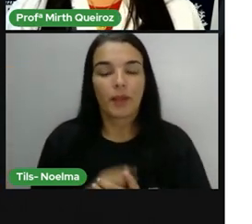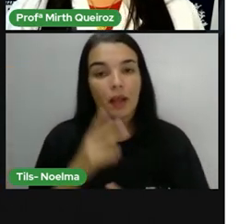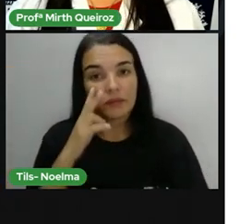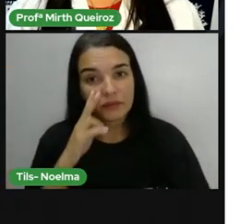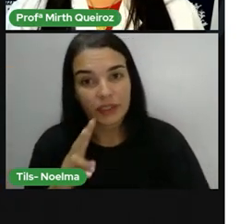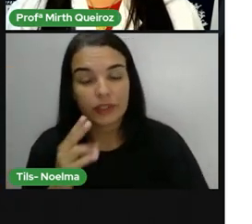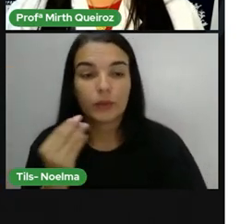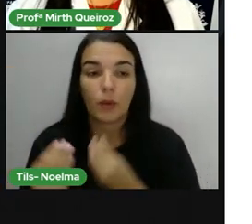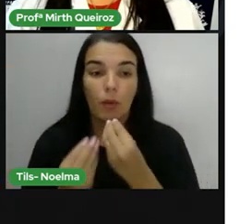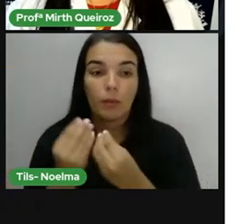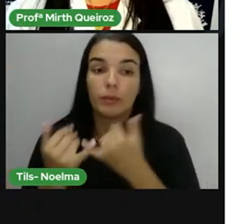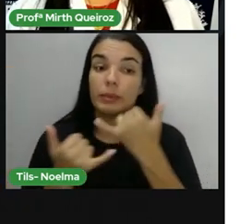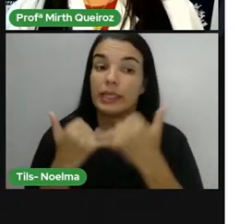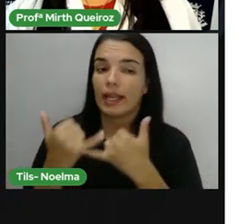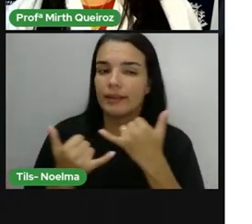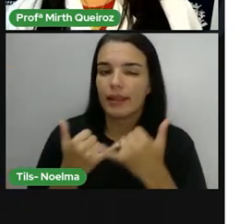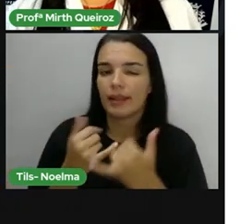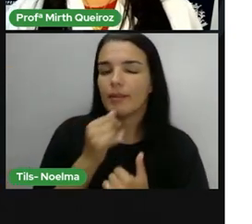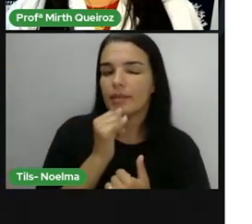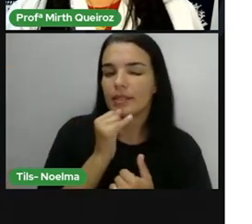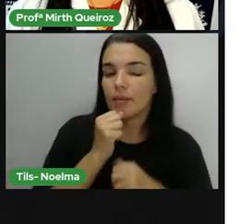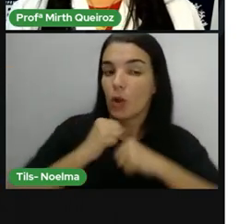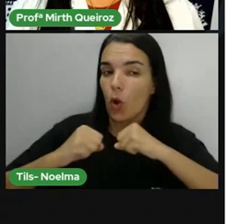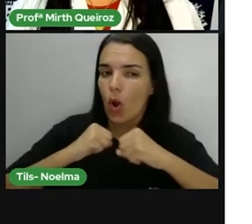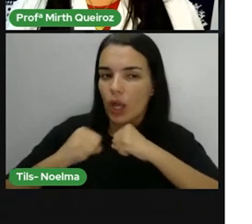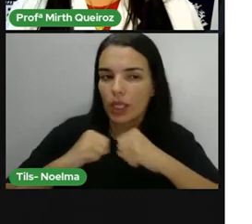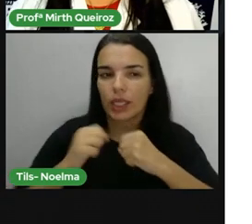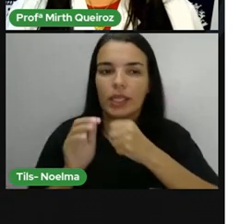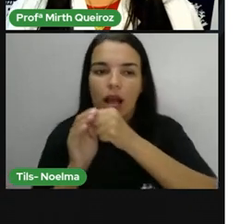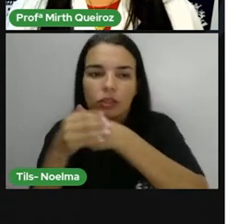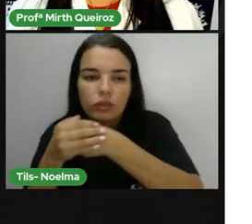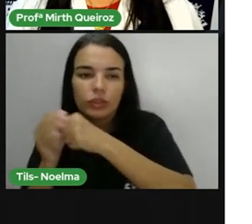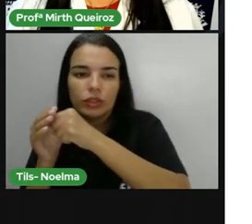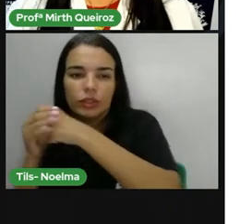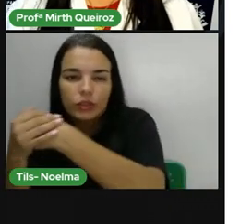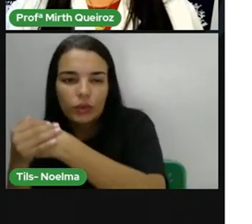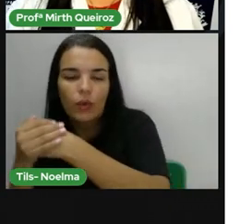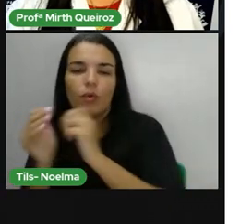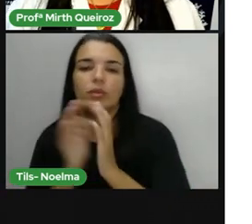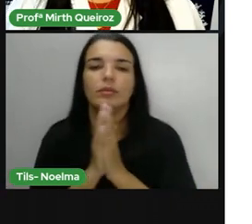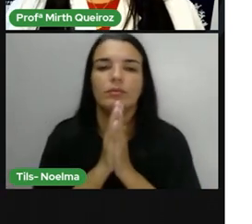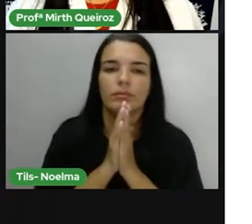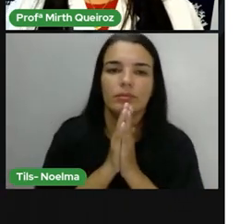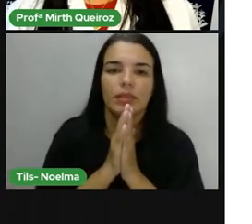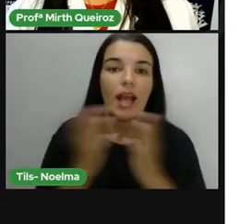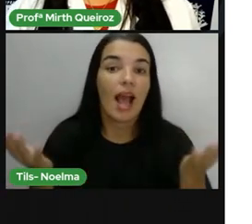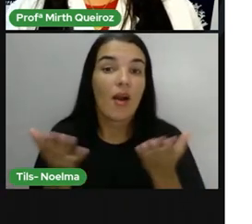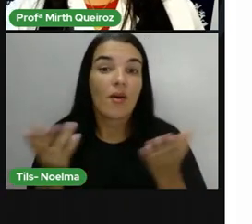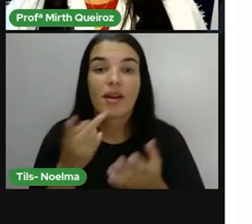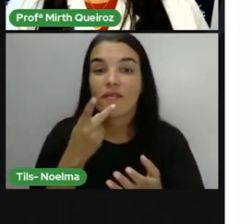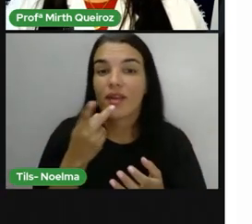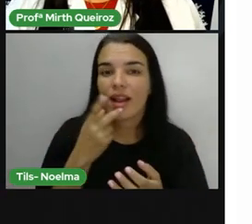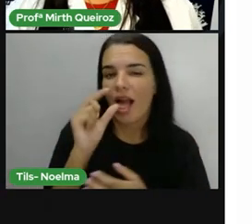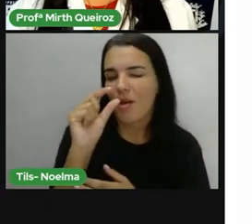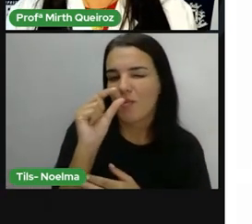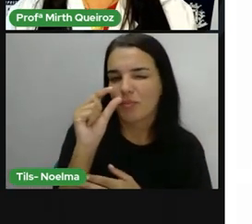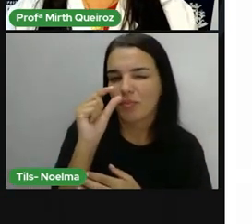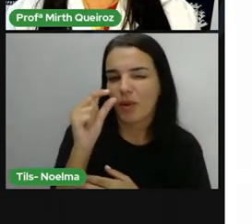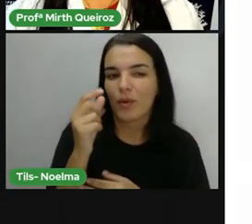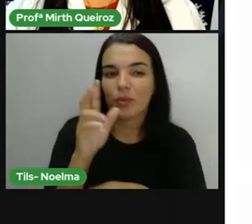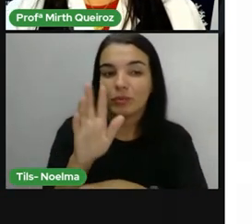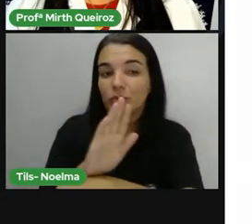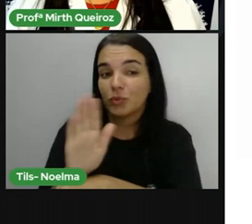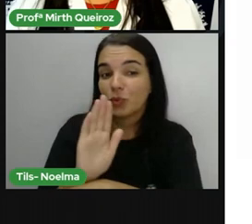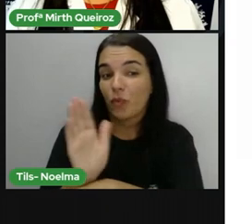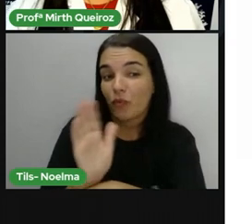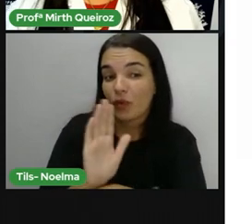aí exigem esse movimento corporal, né? E vamos falar um pouco